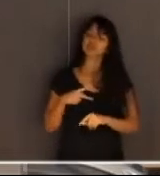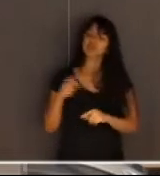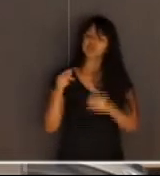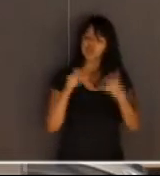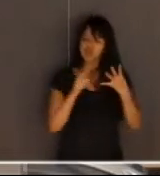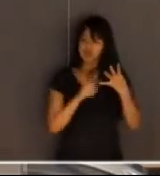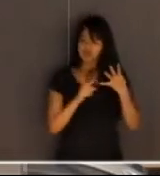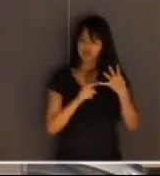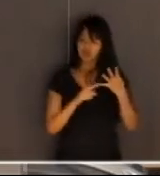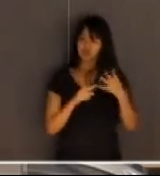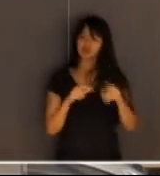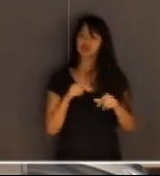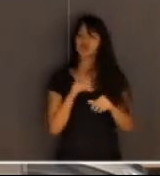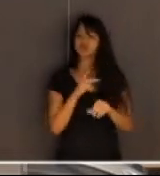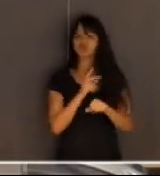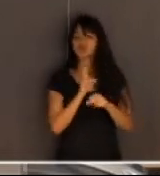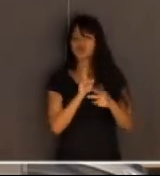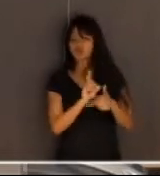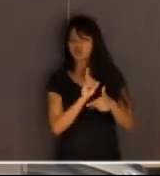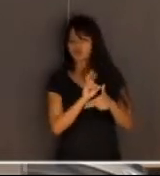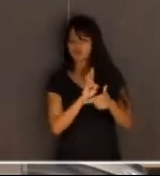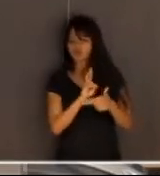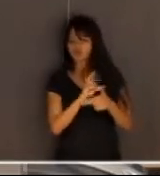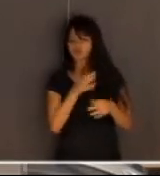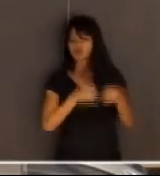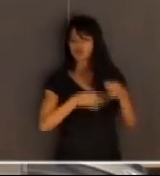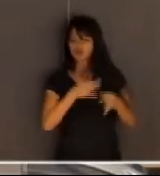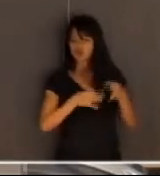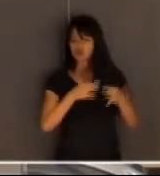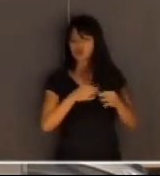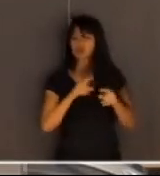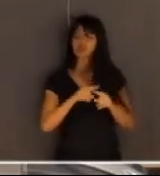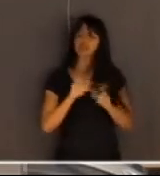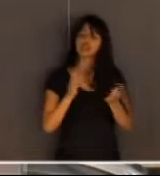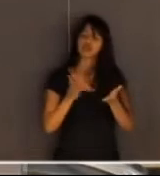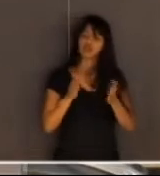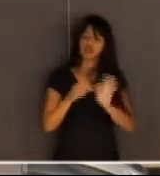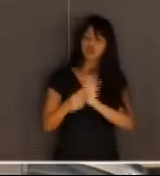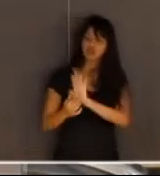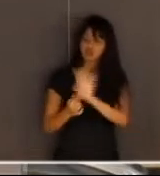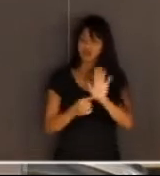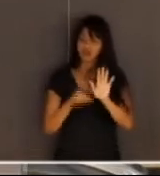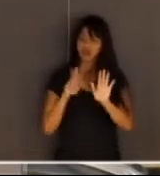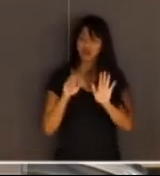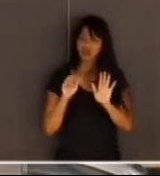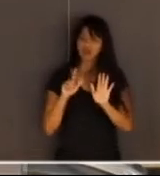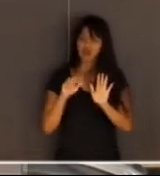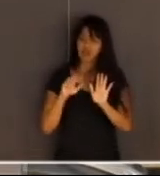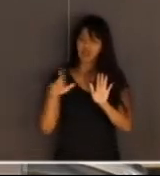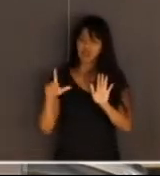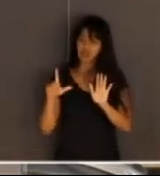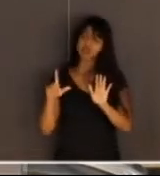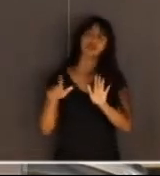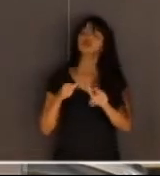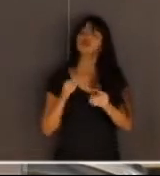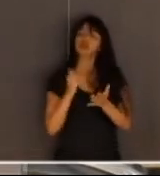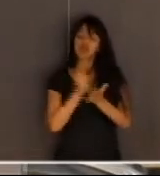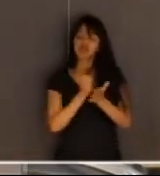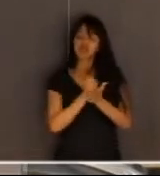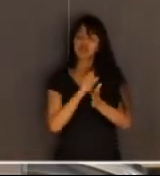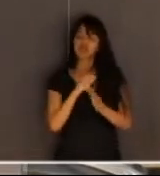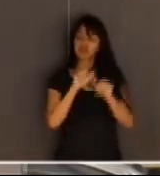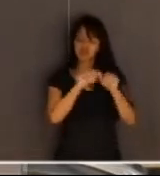um procurador de justiça. Sabemos nós, até o que foi acentuado pelo Rafael aqui hoje, que o trabalho de um promotor não acaba em plenário, né? Normalmente